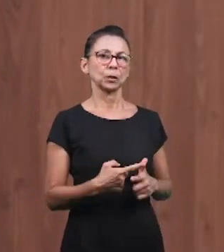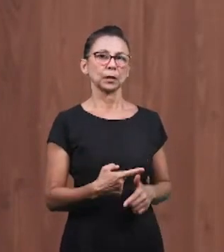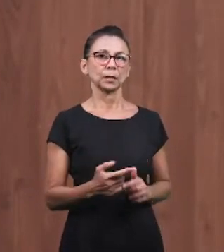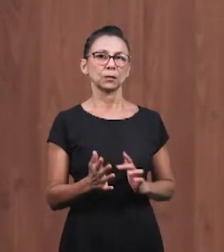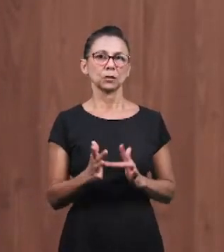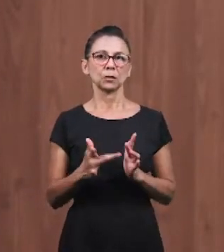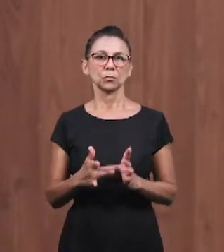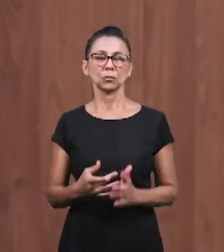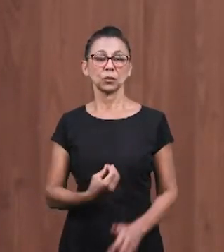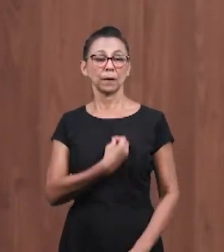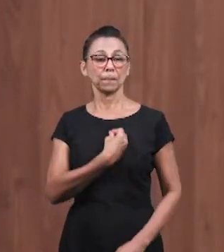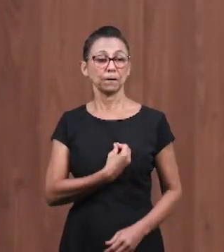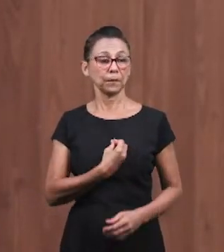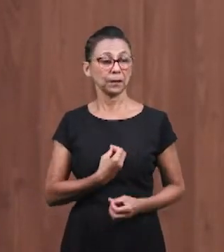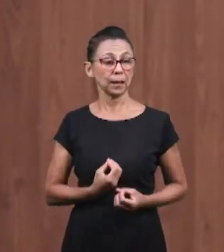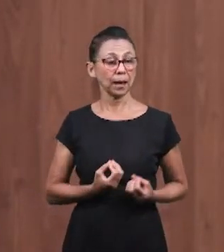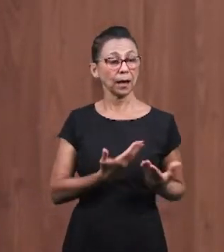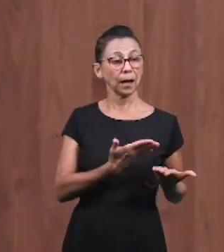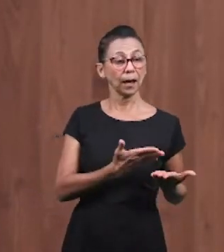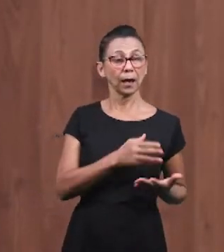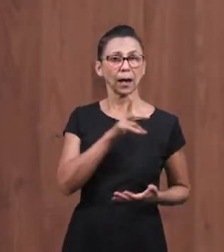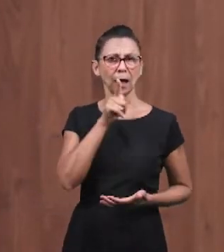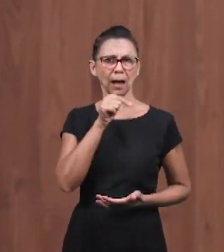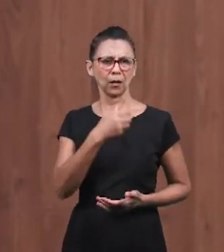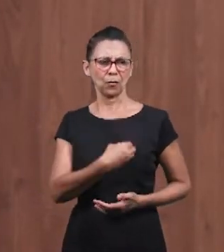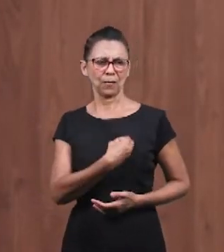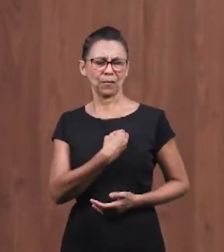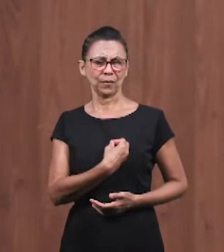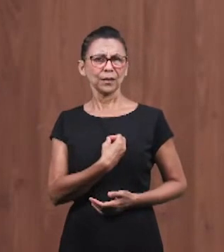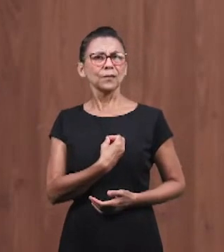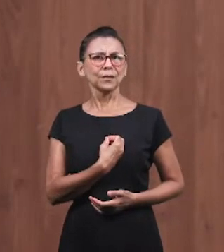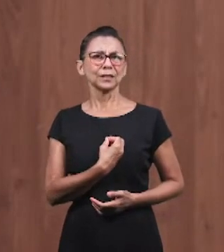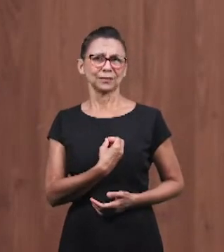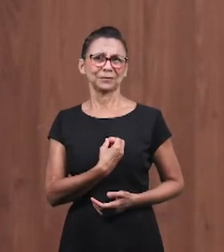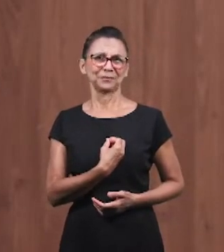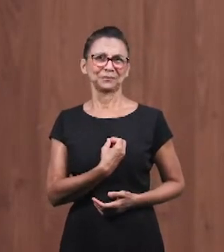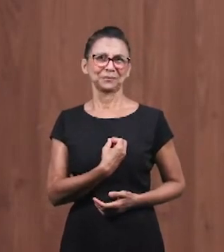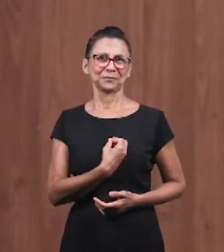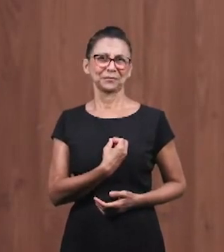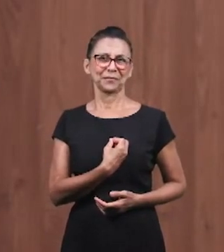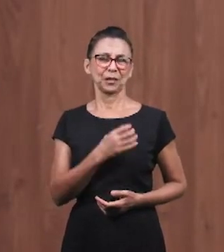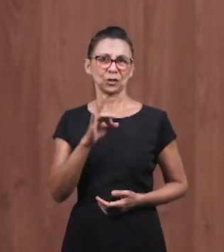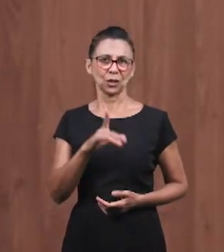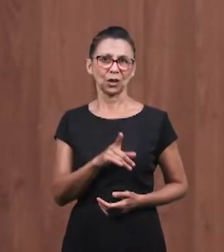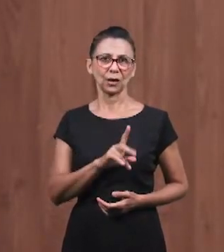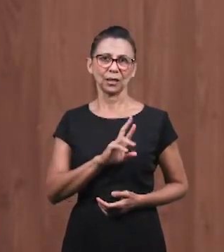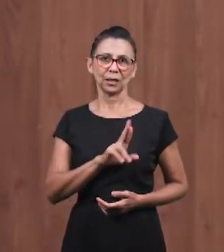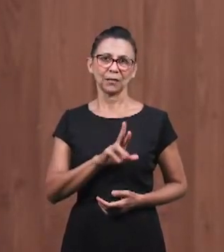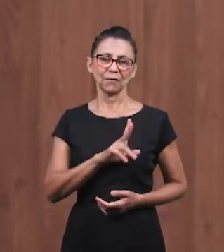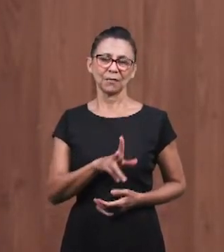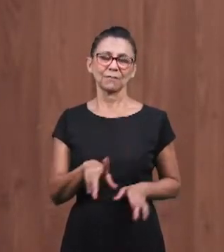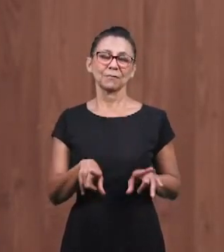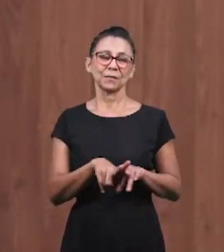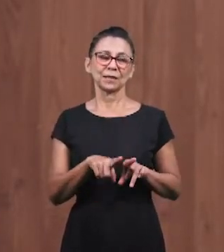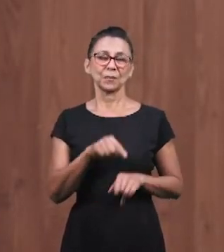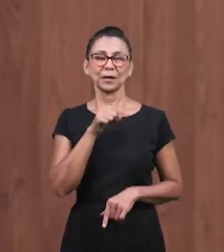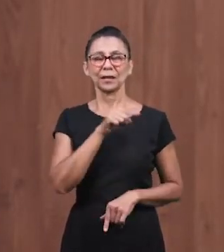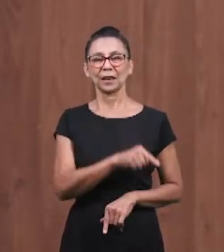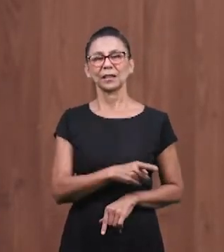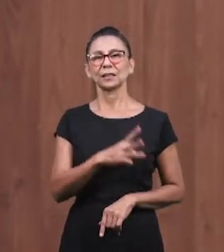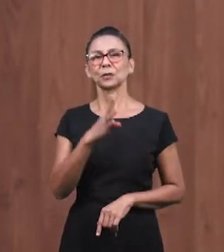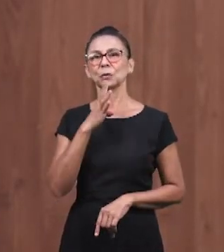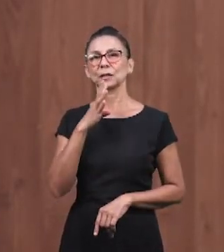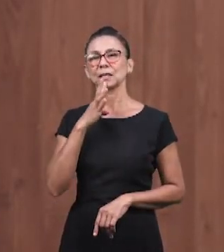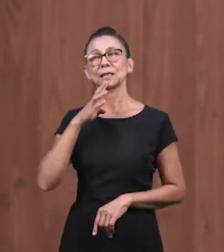àquela mulher. E mais, não só água viva, mas levá-la a conhecer o dom de Deus, né? E o